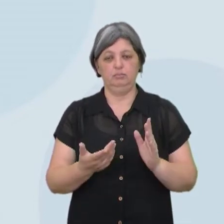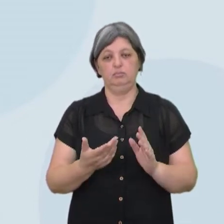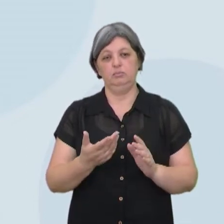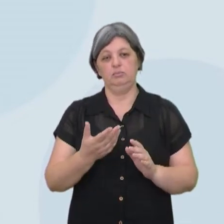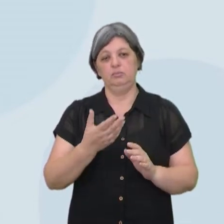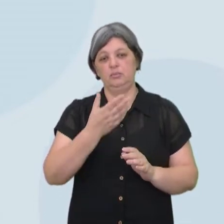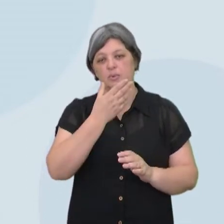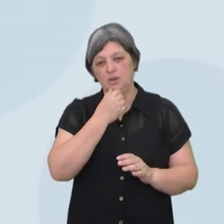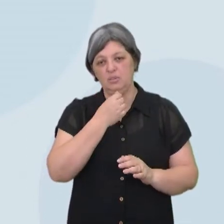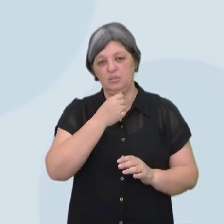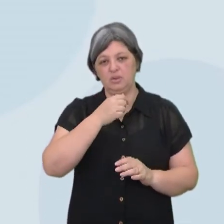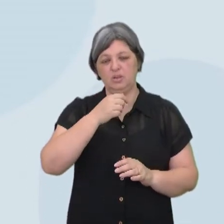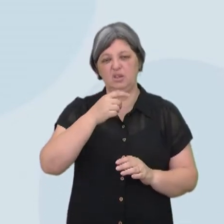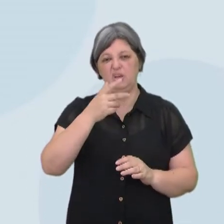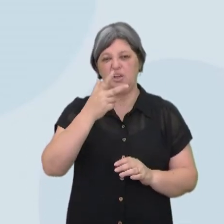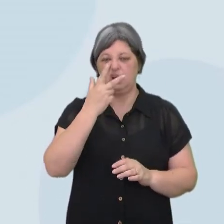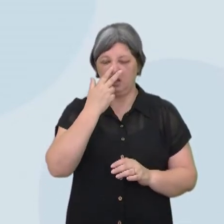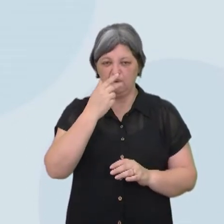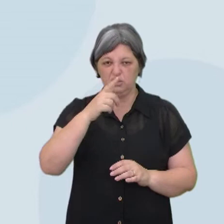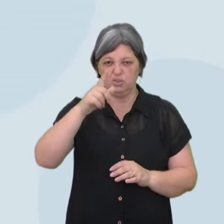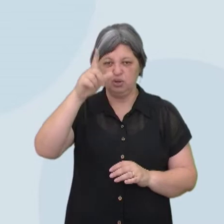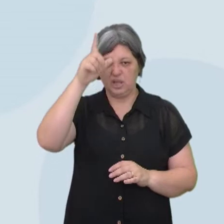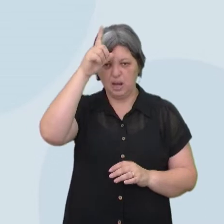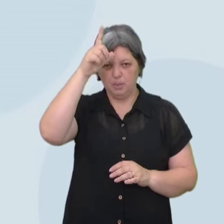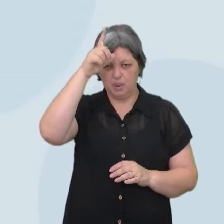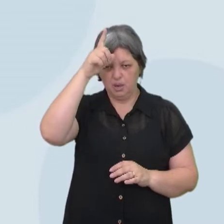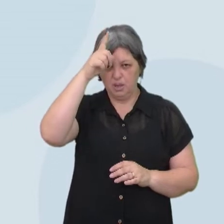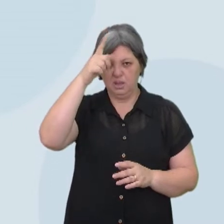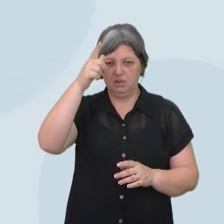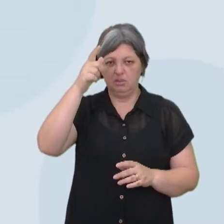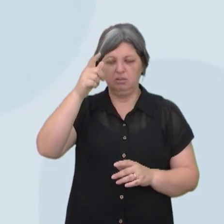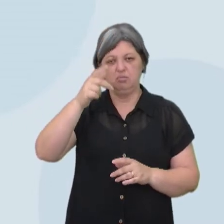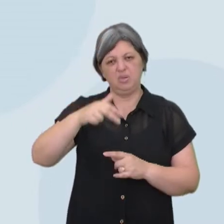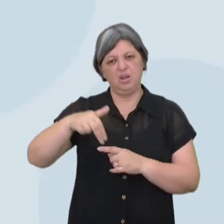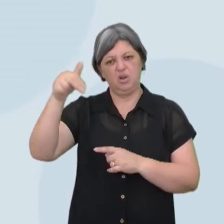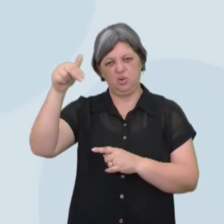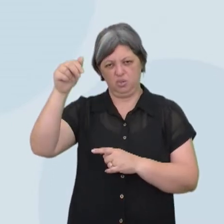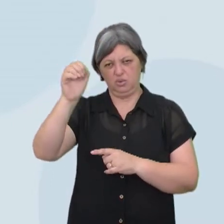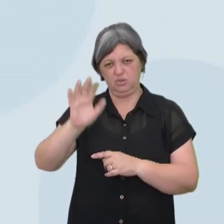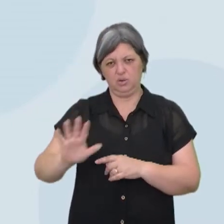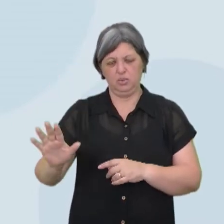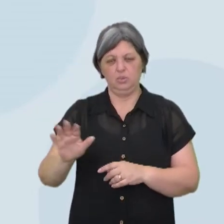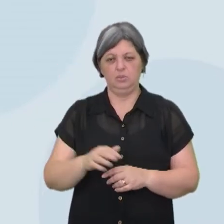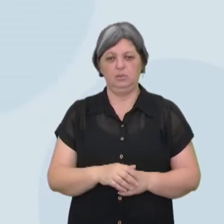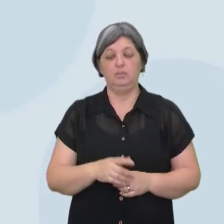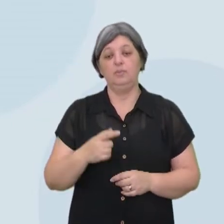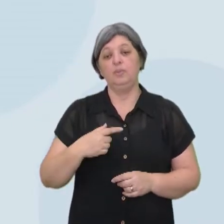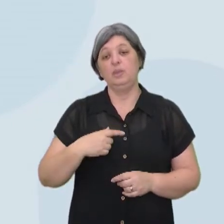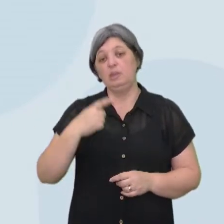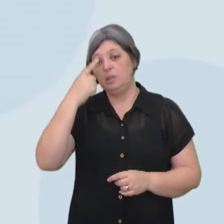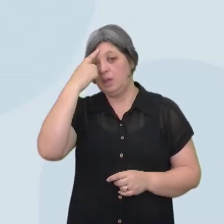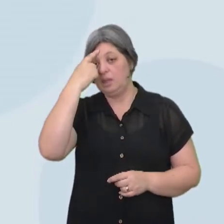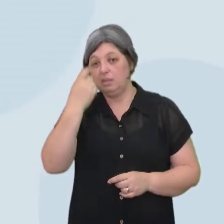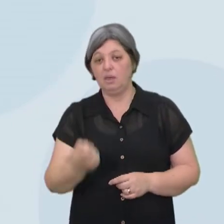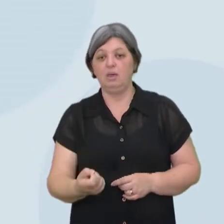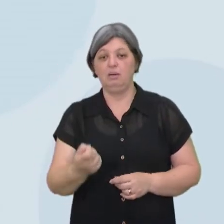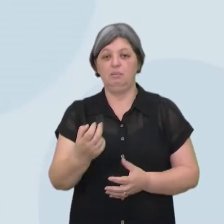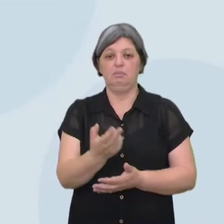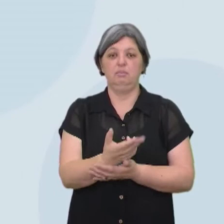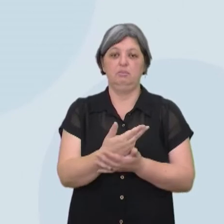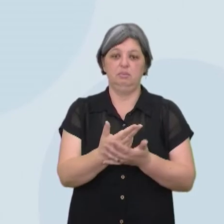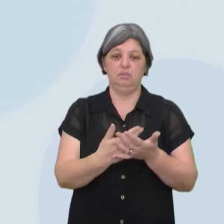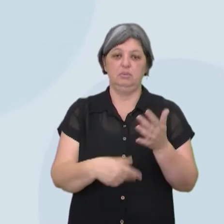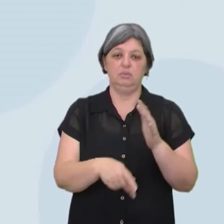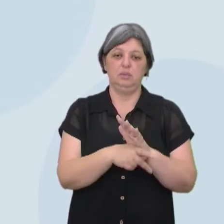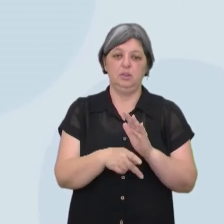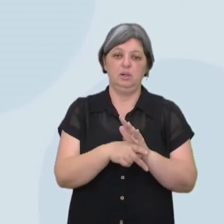ou alemão, eu não me lembro exatamente, mas ele era daquela região ali norte da Europa, e ele teve a ideia de fazer uma